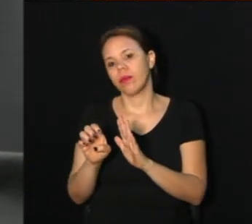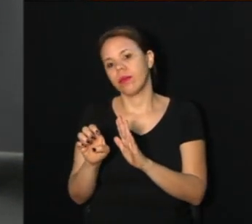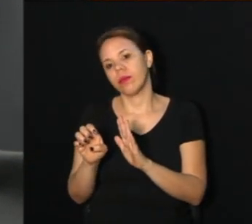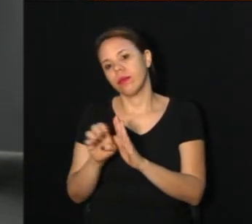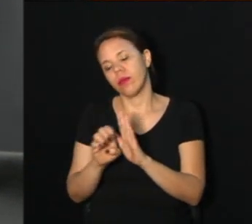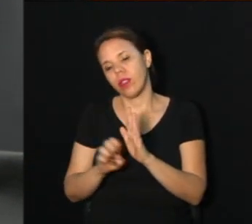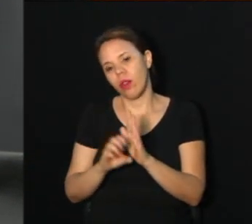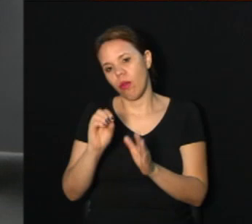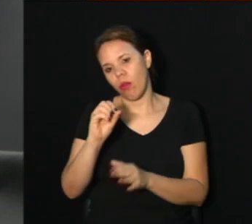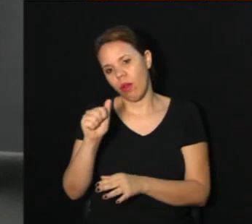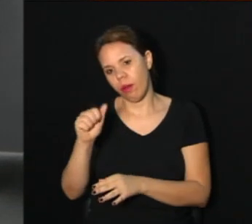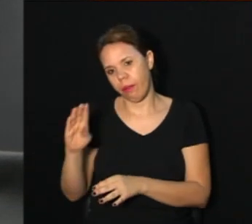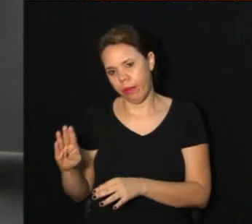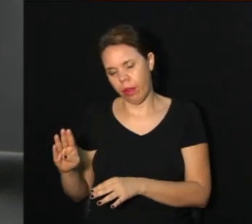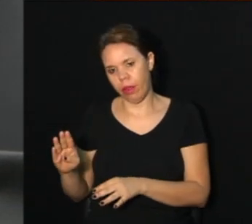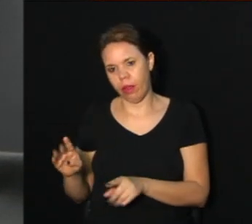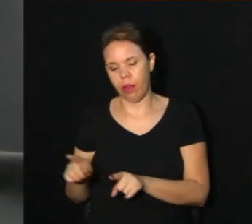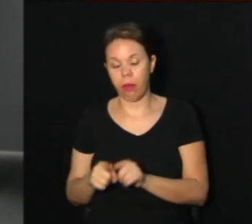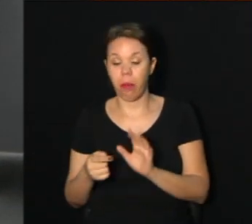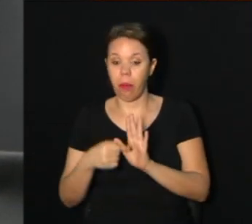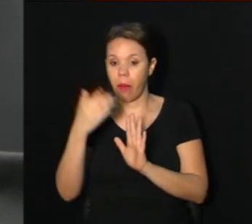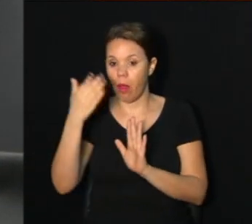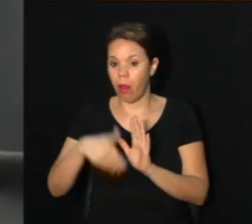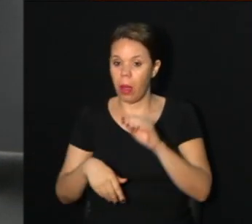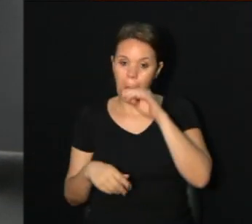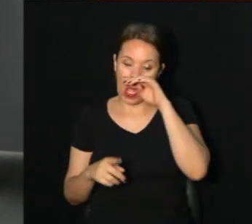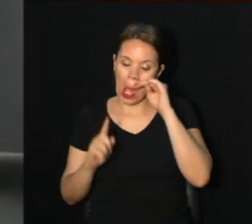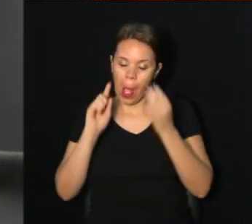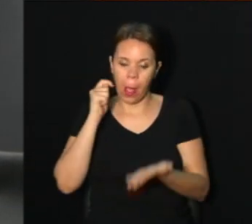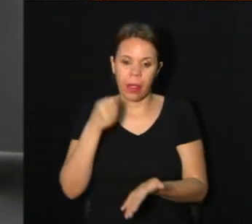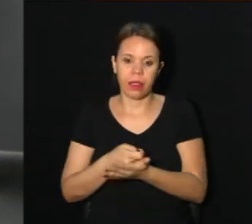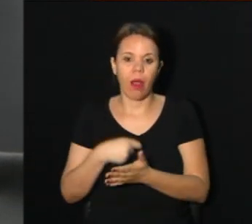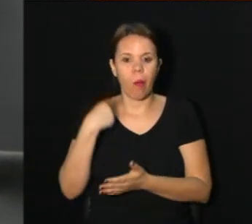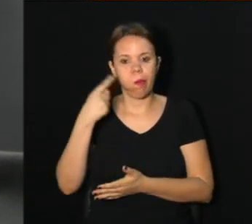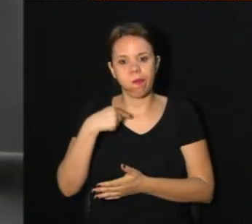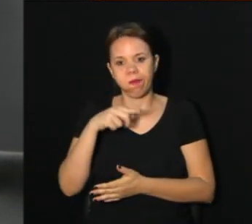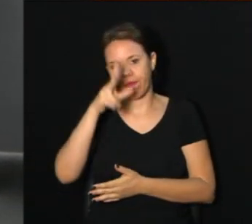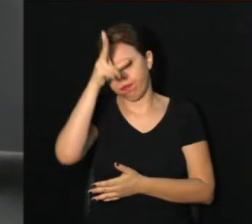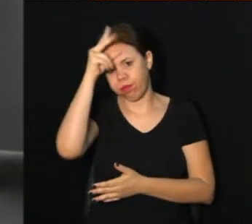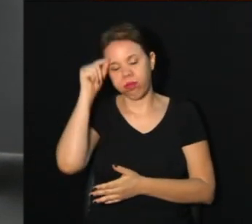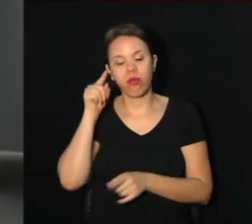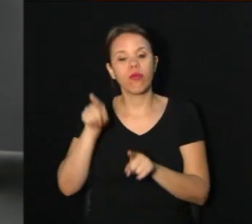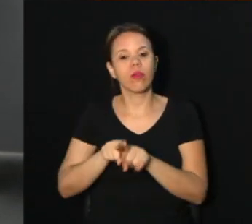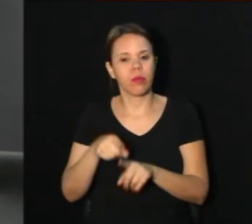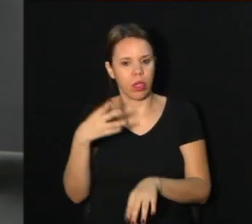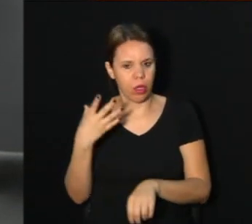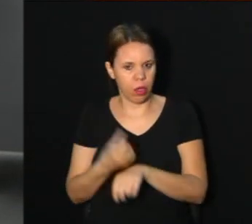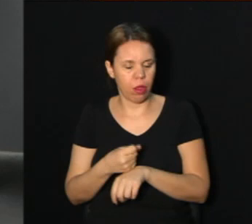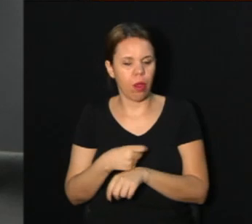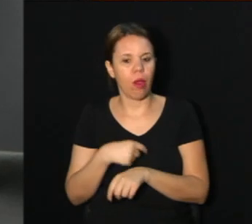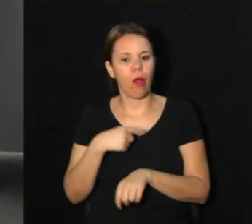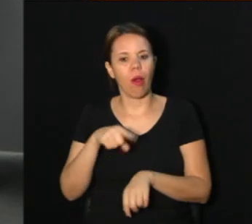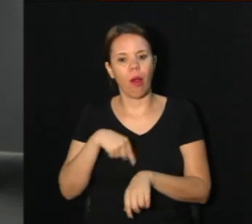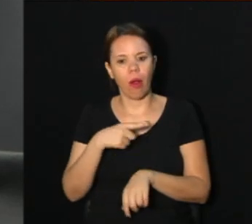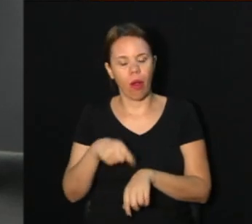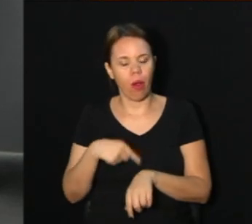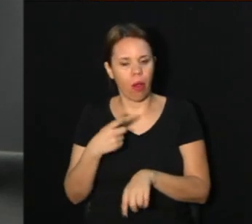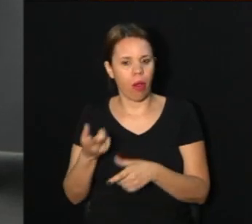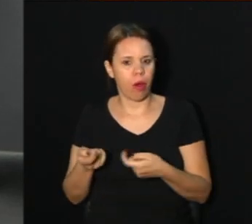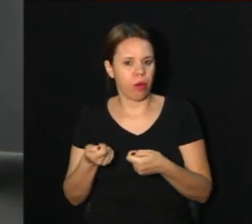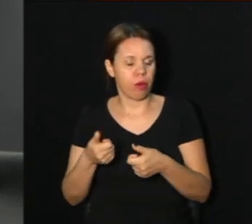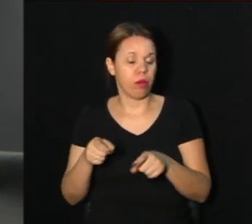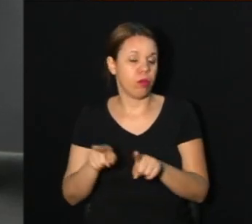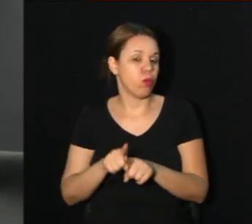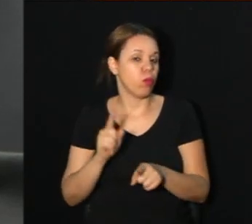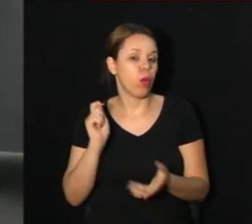Civil garantiram de forma expressa que os advogados públicos também recebam os honorários sucumbenciais. Então,